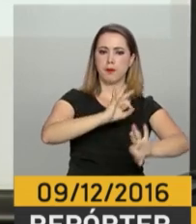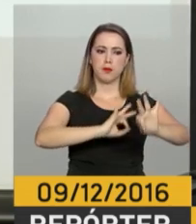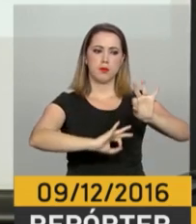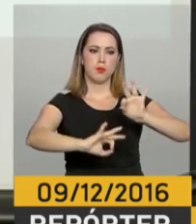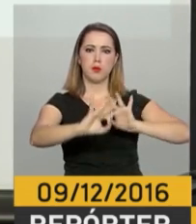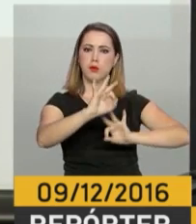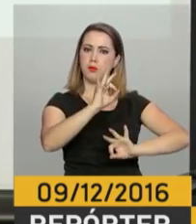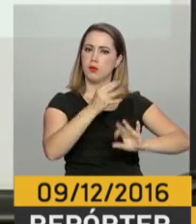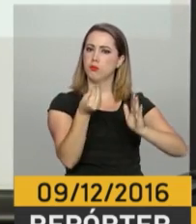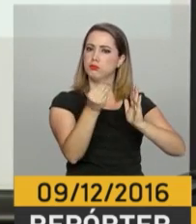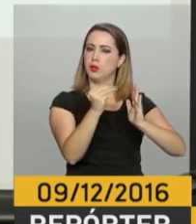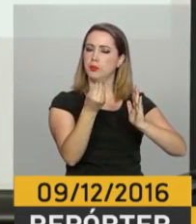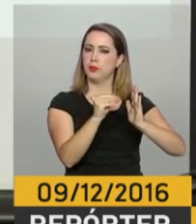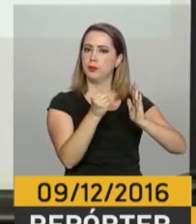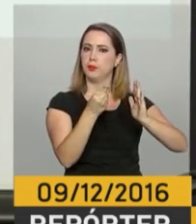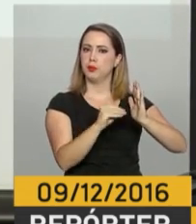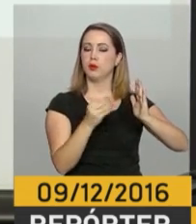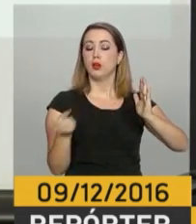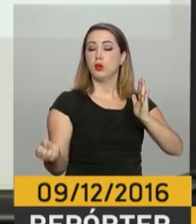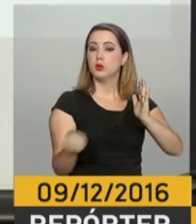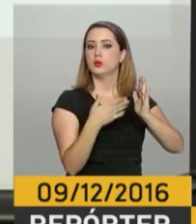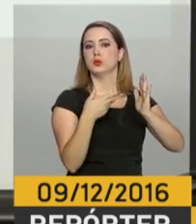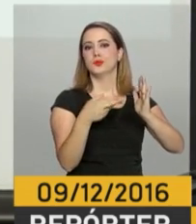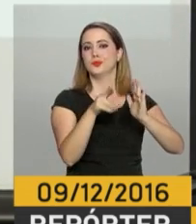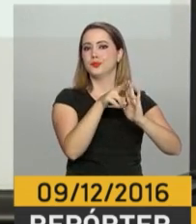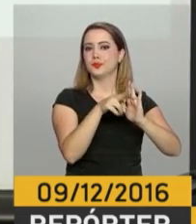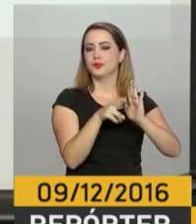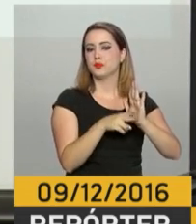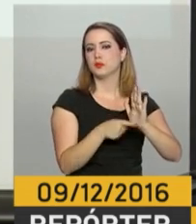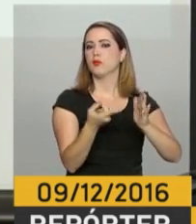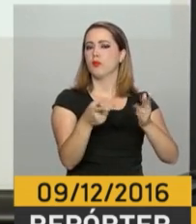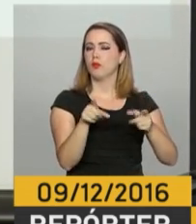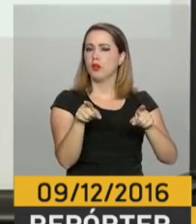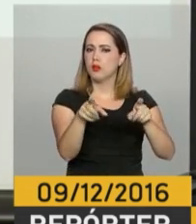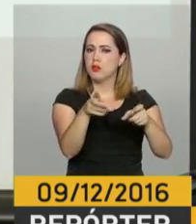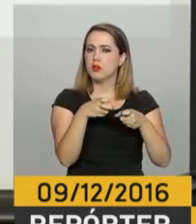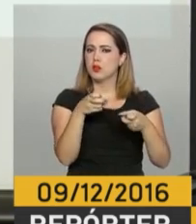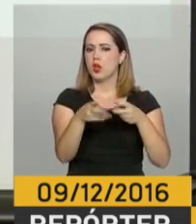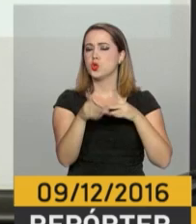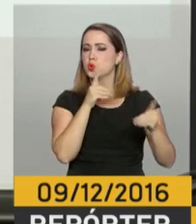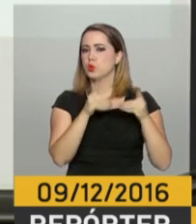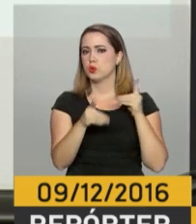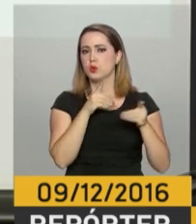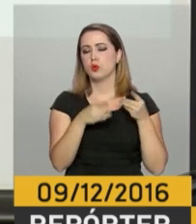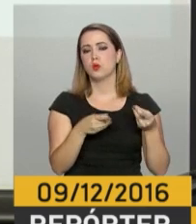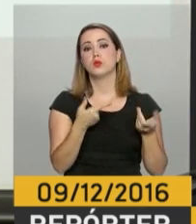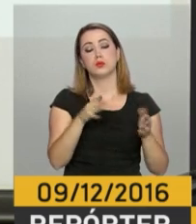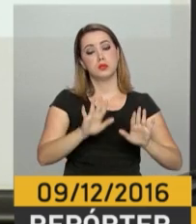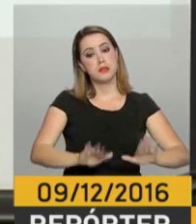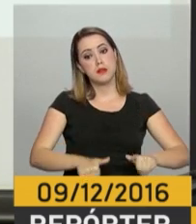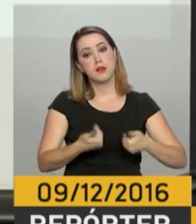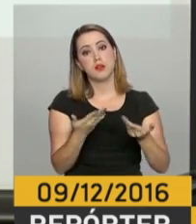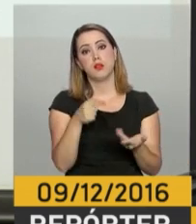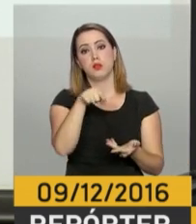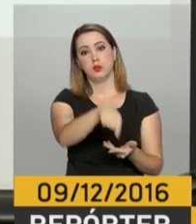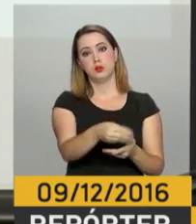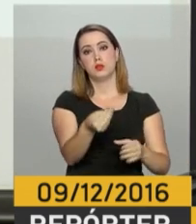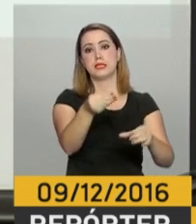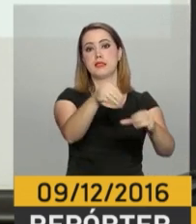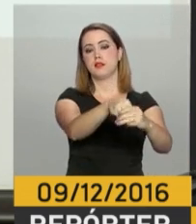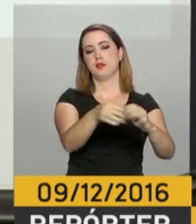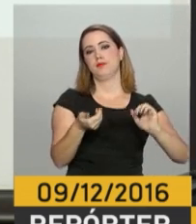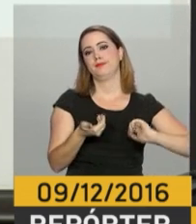Previdência segundo os dispositivos ou as discussões que se derem no Congresso